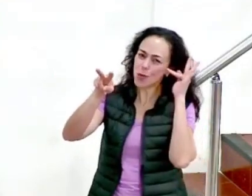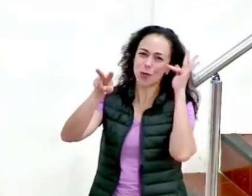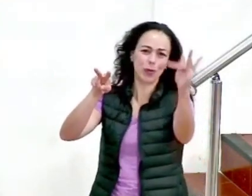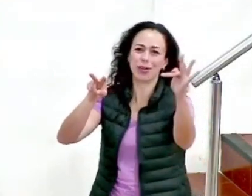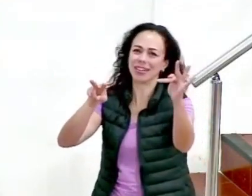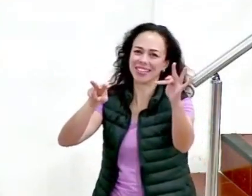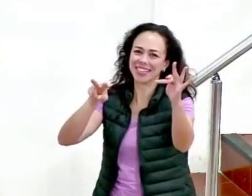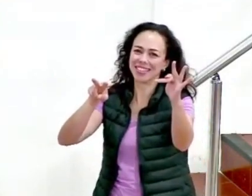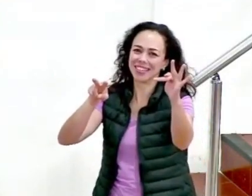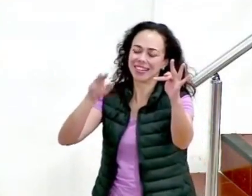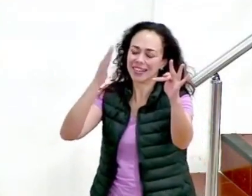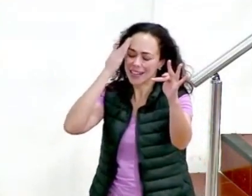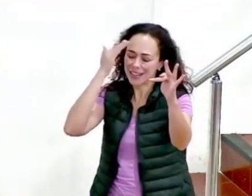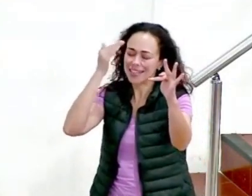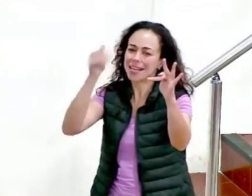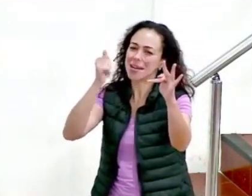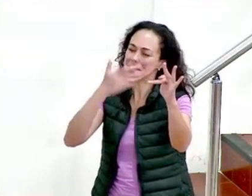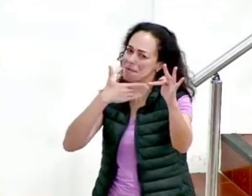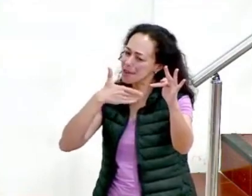presente.